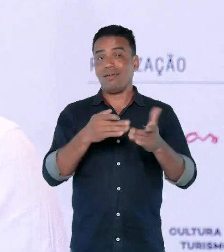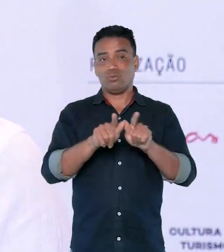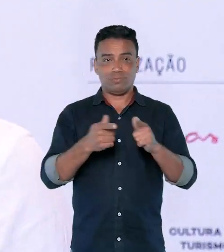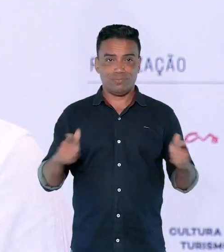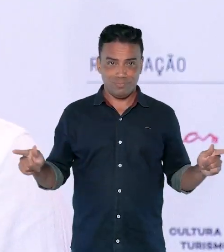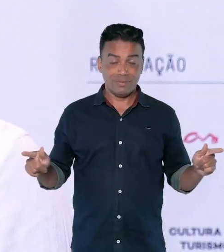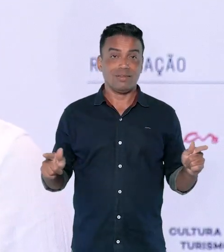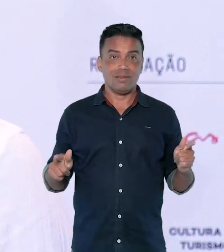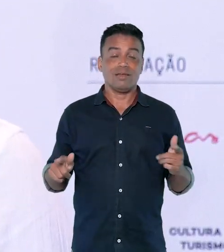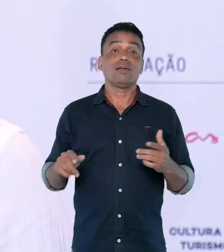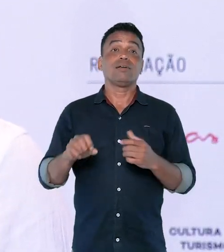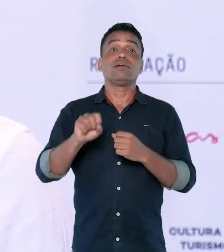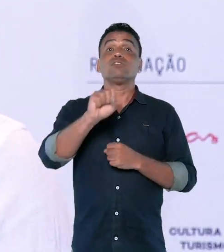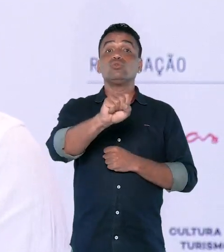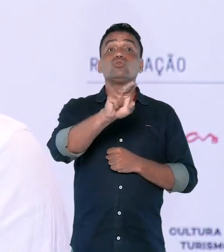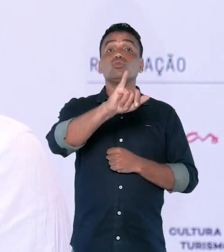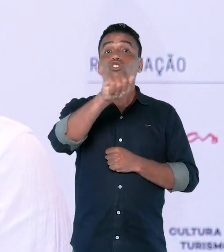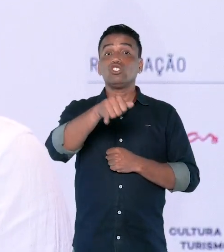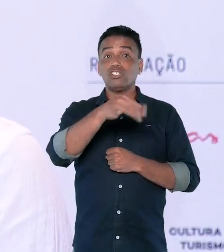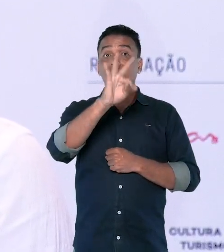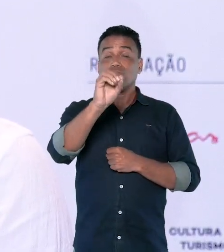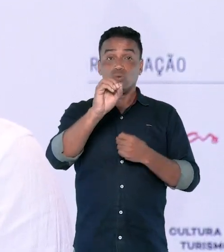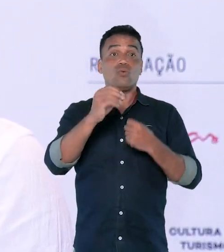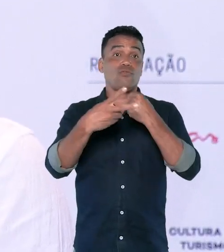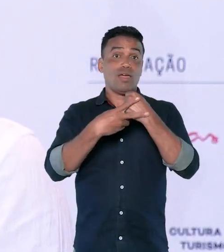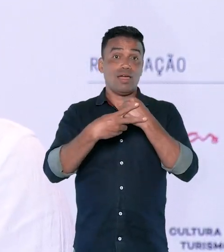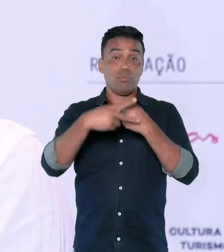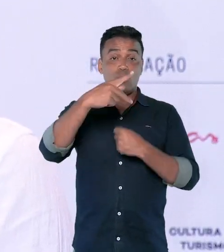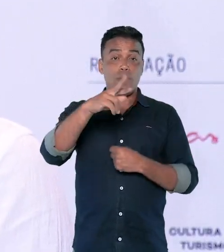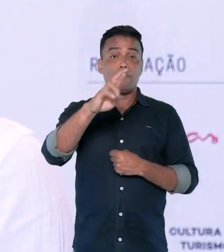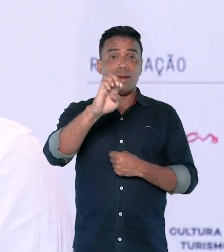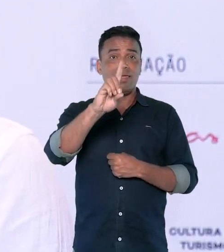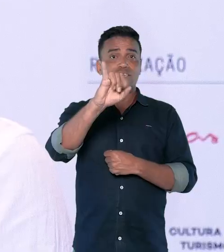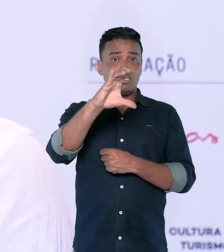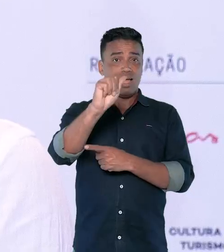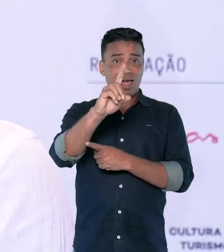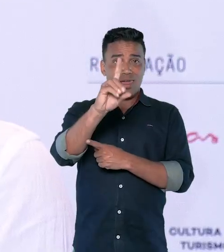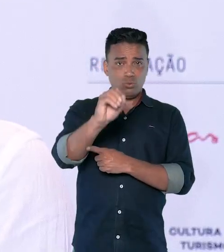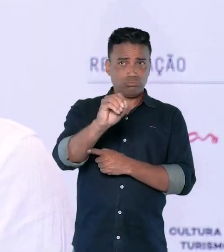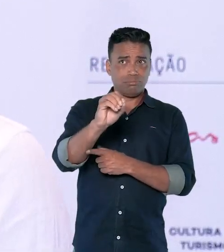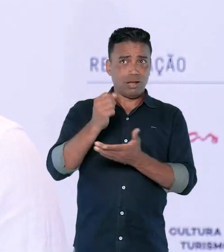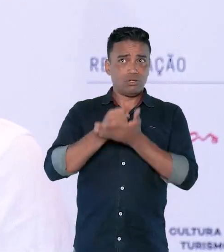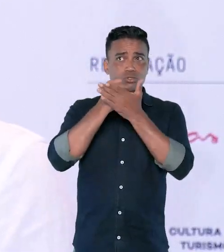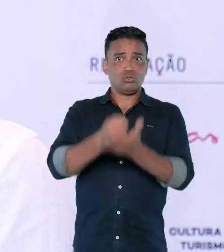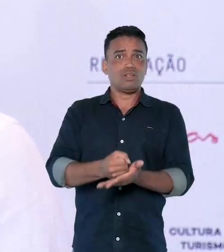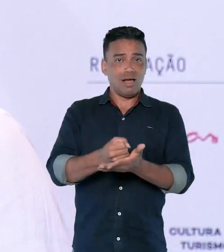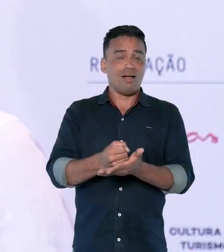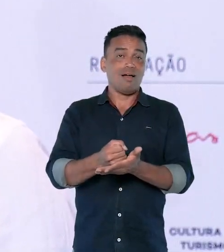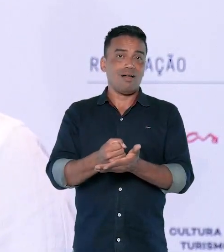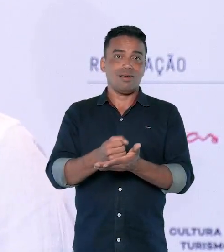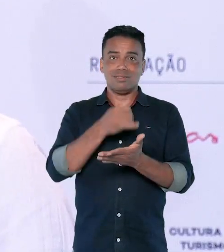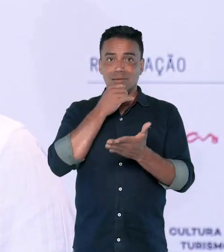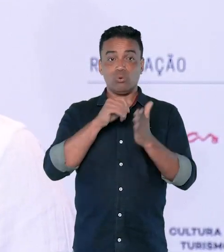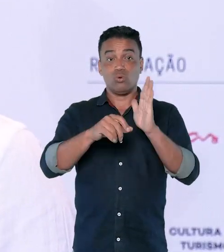né, de sujeito, verbo e predicado, sem inversão sintática, de maneira que facilitasse justamente esse trânsito de um você até